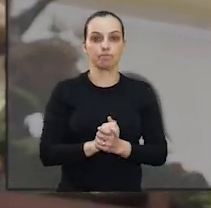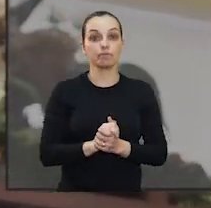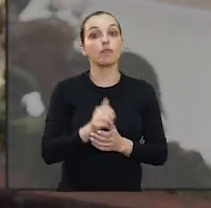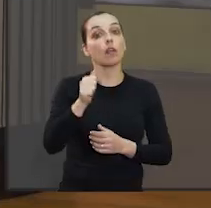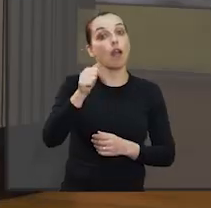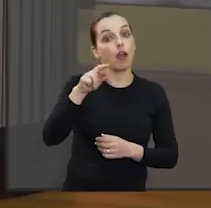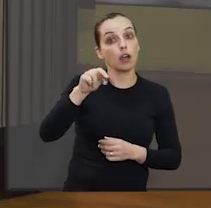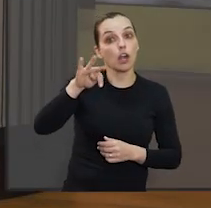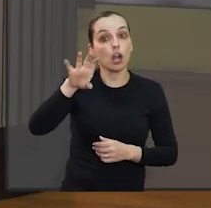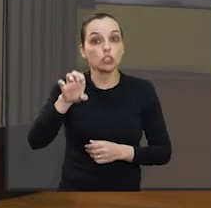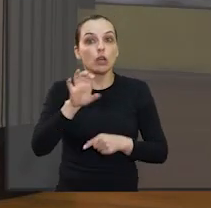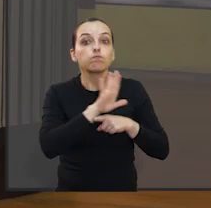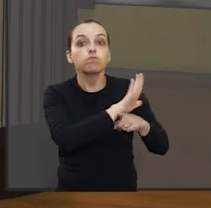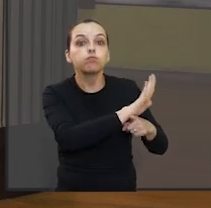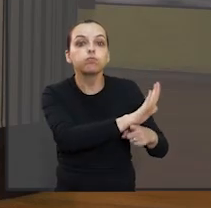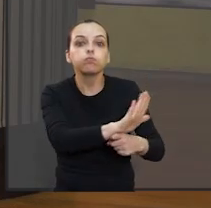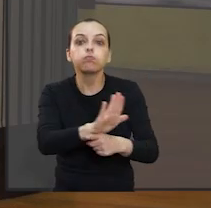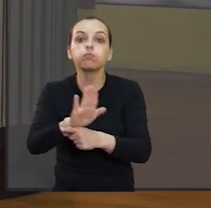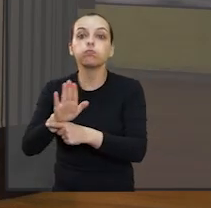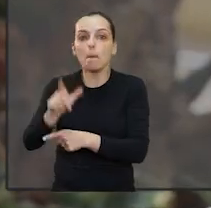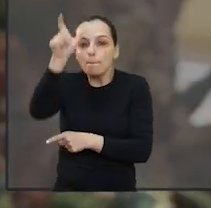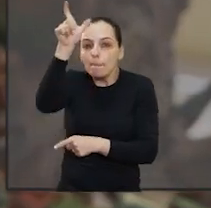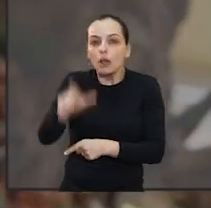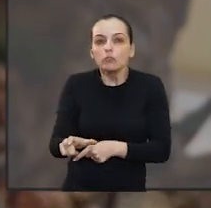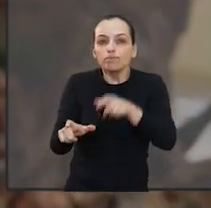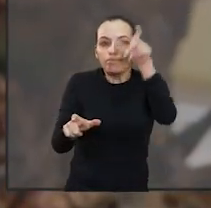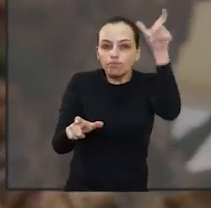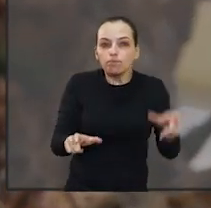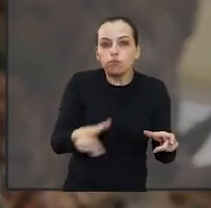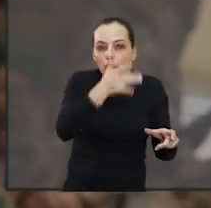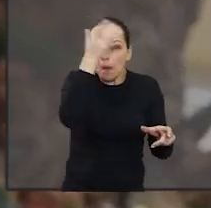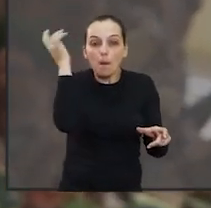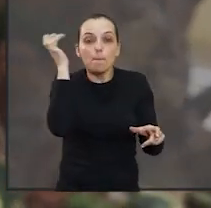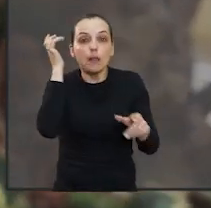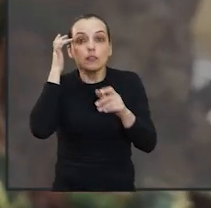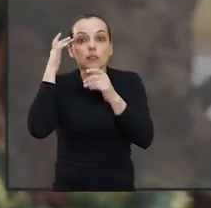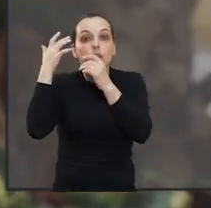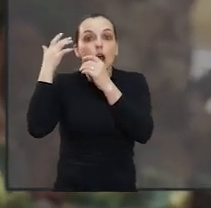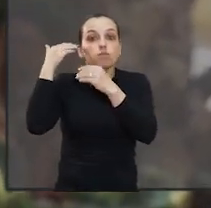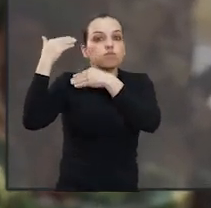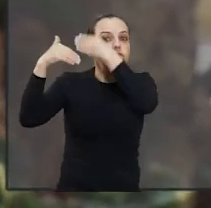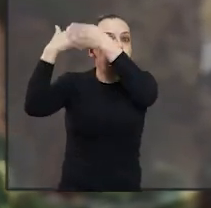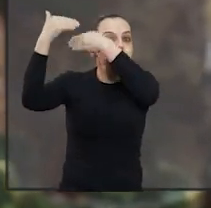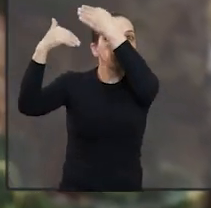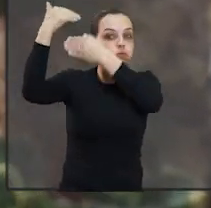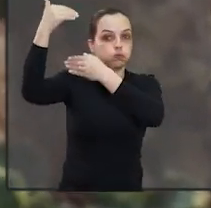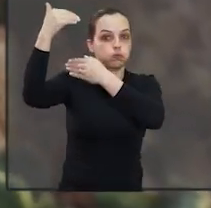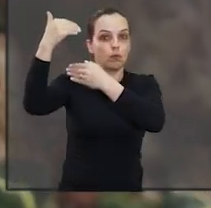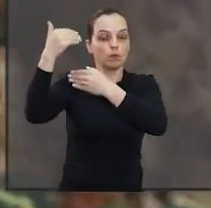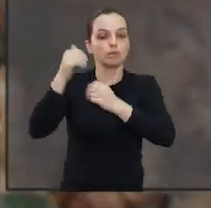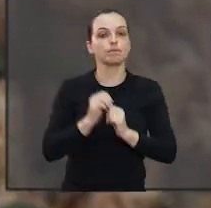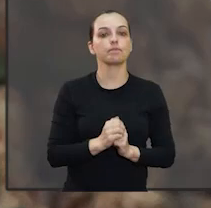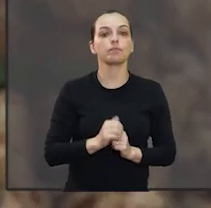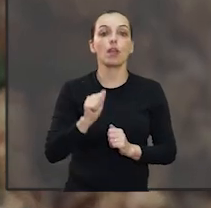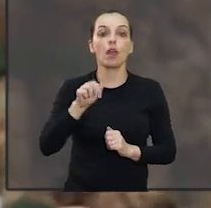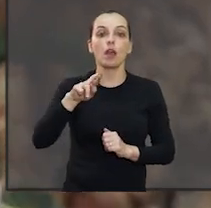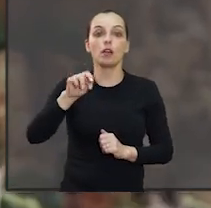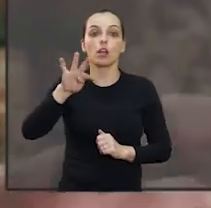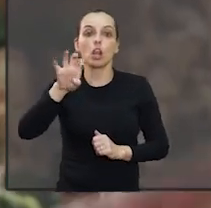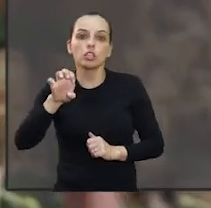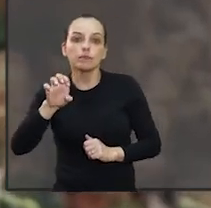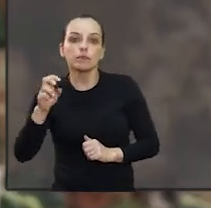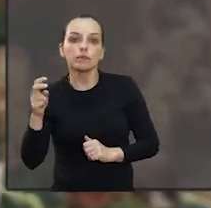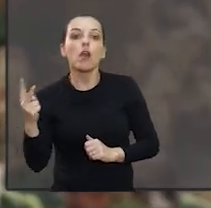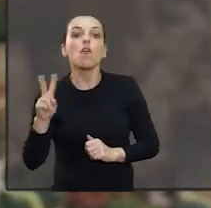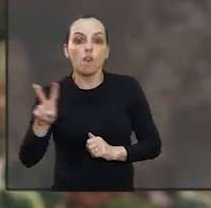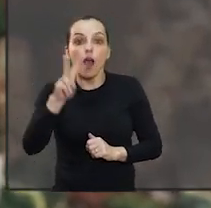valor disso. A arte colabora para o desenvolvimento do indivíduo intelectualmente e nisso não existe